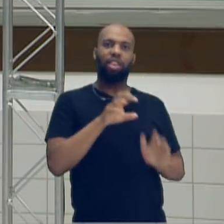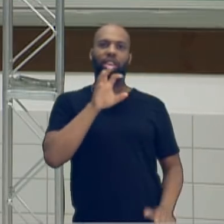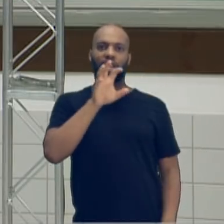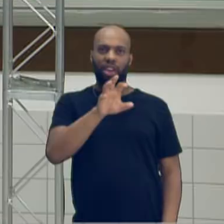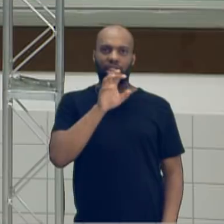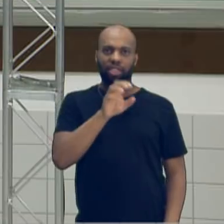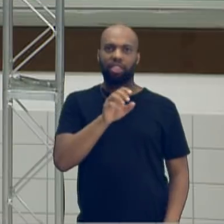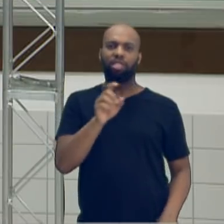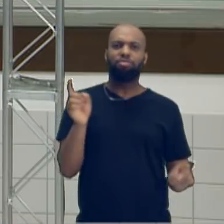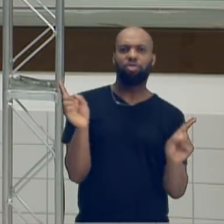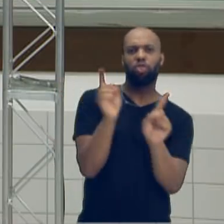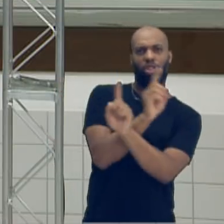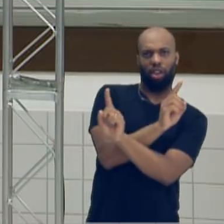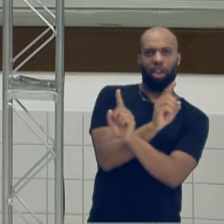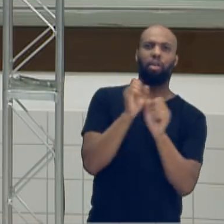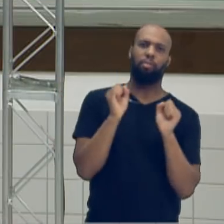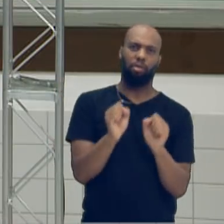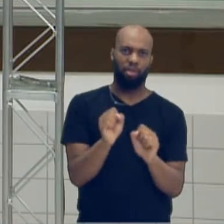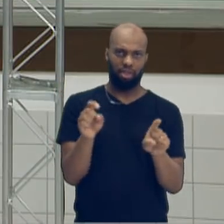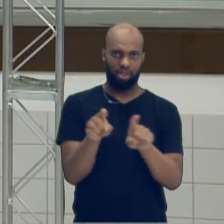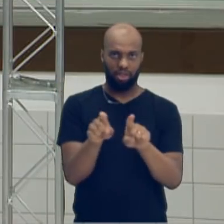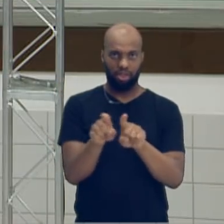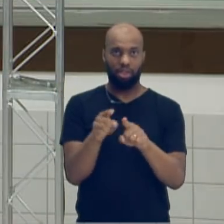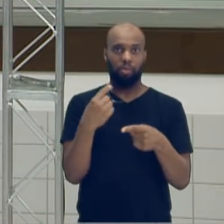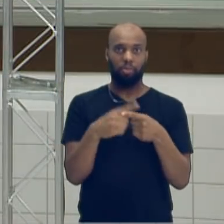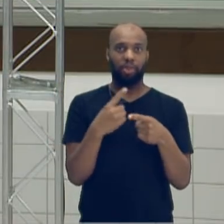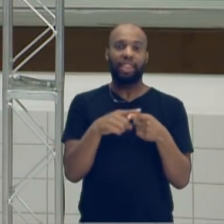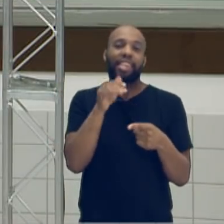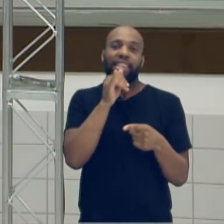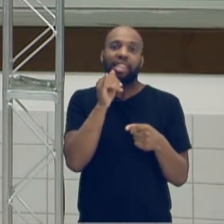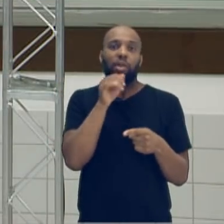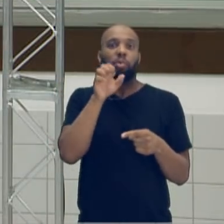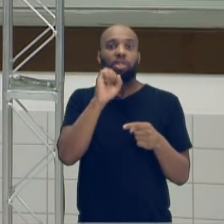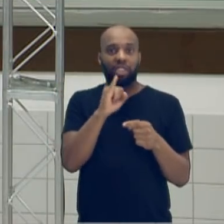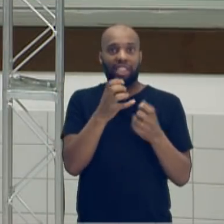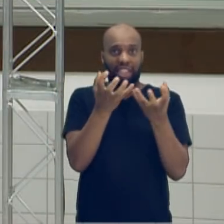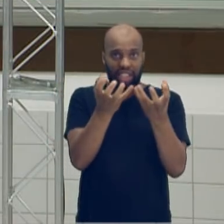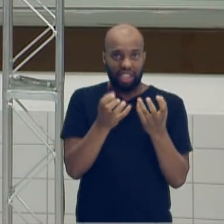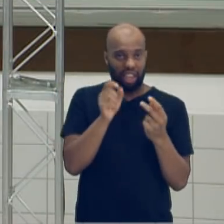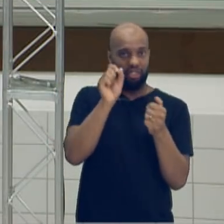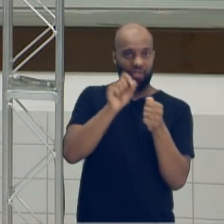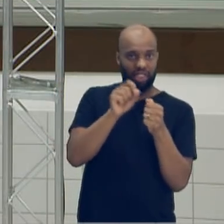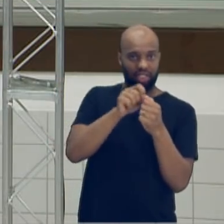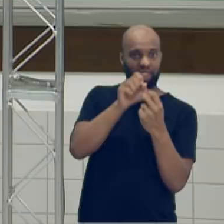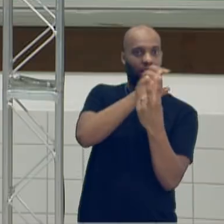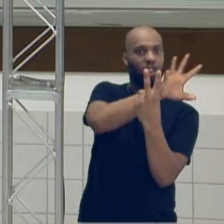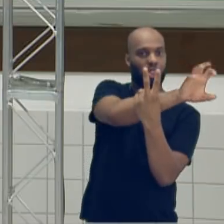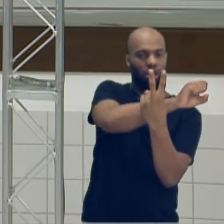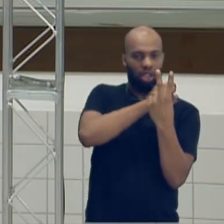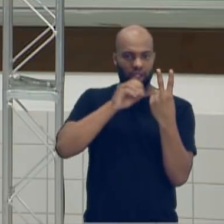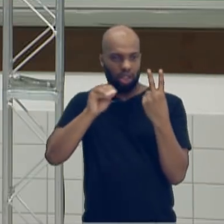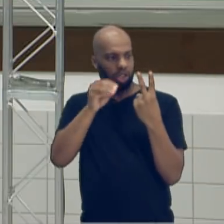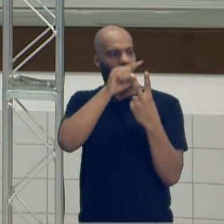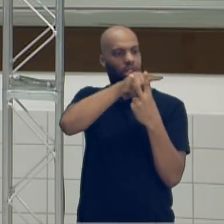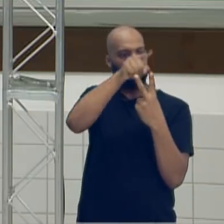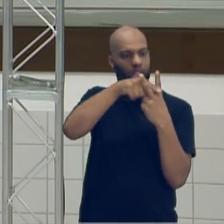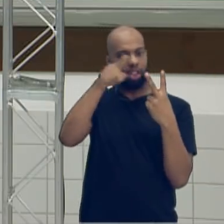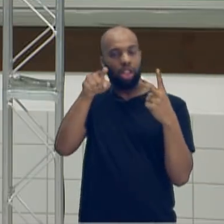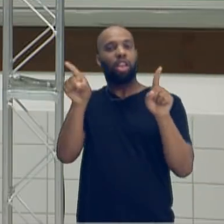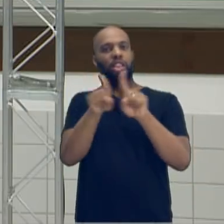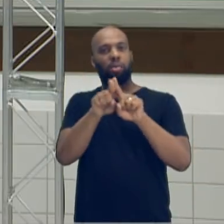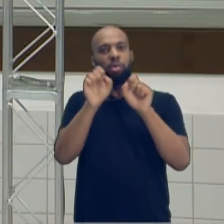de inversão, fazer o inverso, né? Tanto fazer o processo de ida quanto o processo de fatoração, que seria o processo